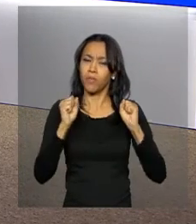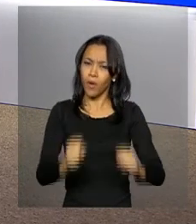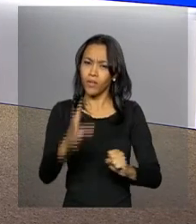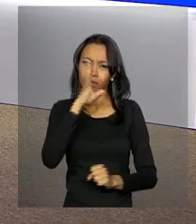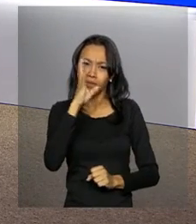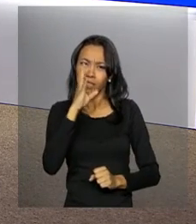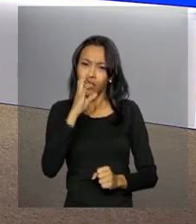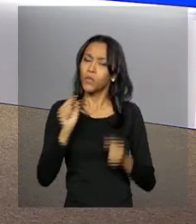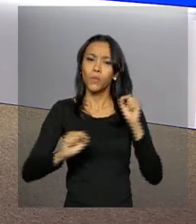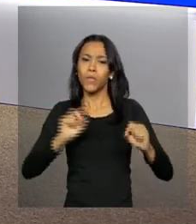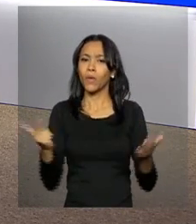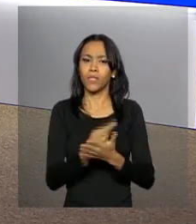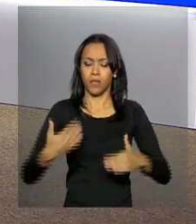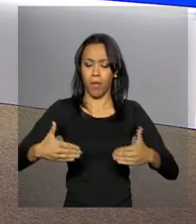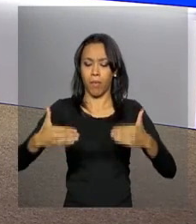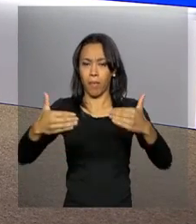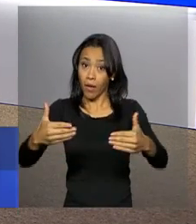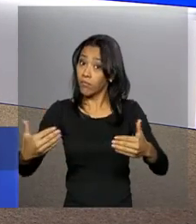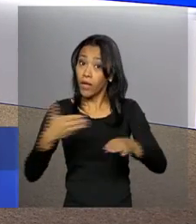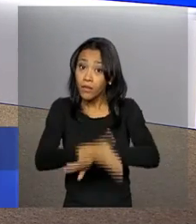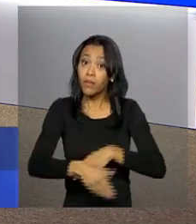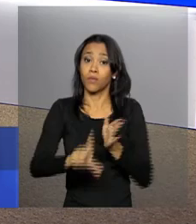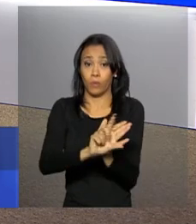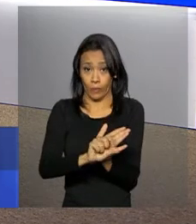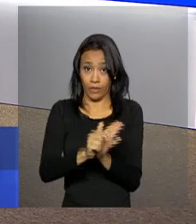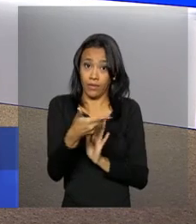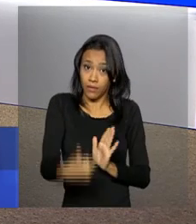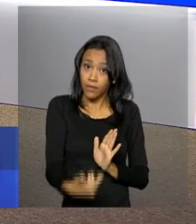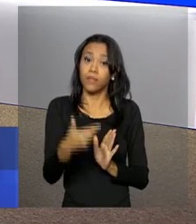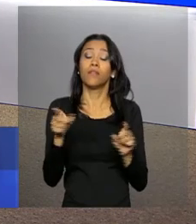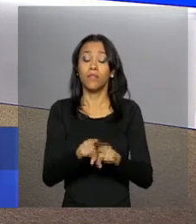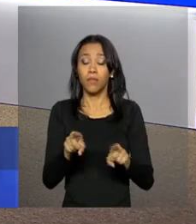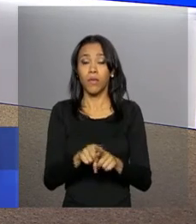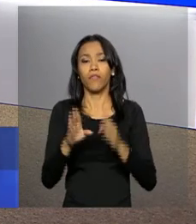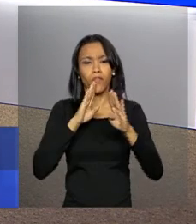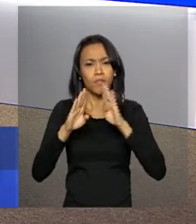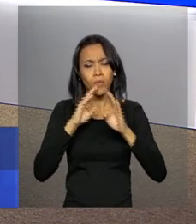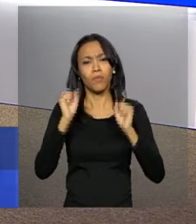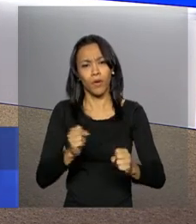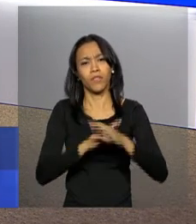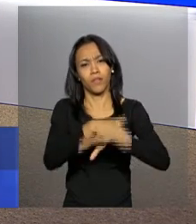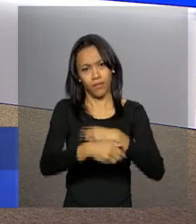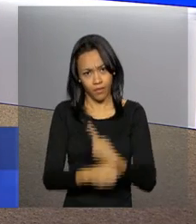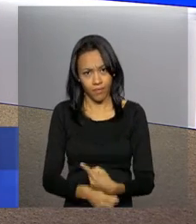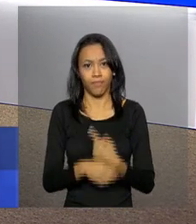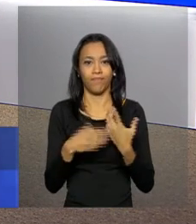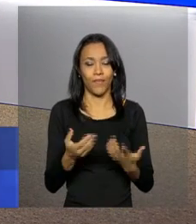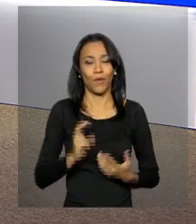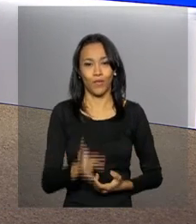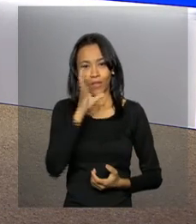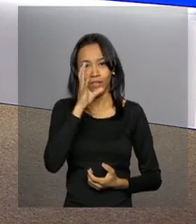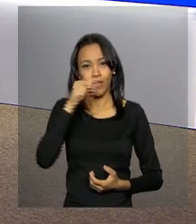novidades do Executivo Federal também nas nossas redes sociais, twitter.com.br tvnbr, facebook.com.br tvnbr.